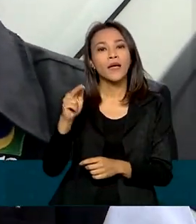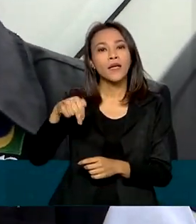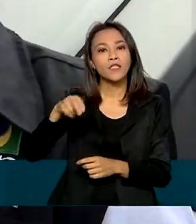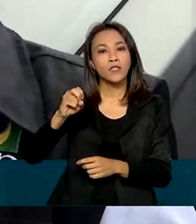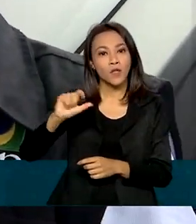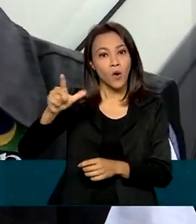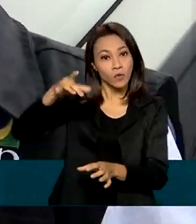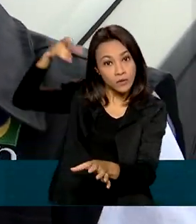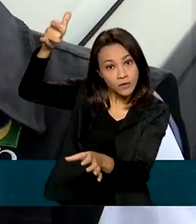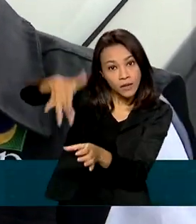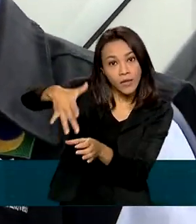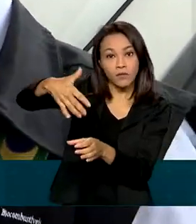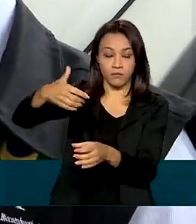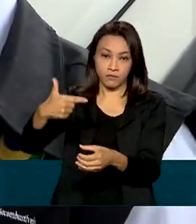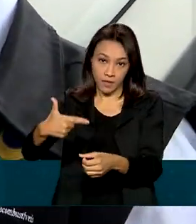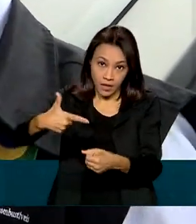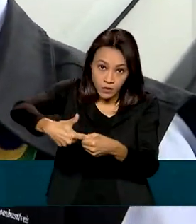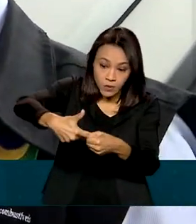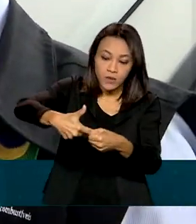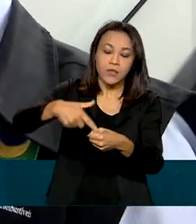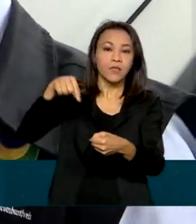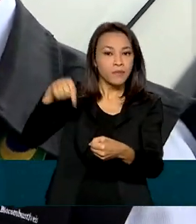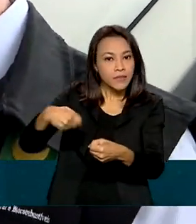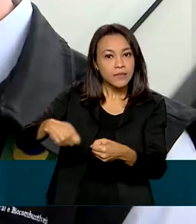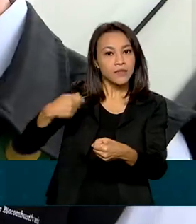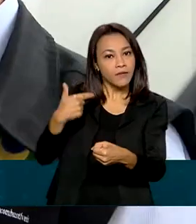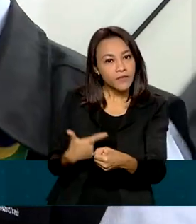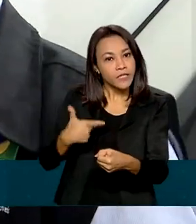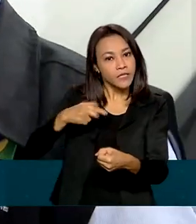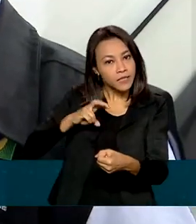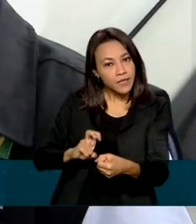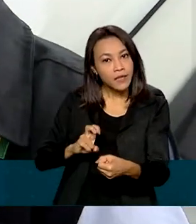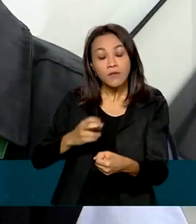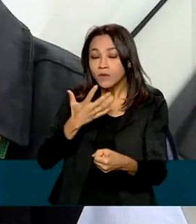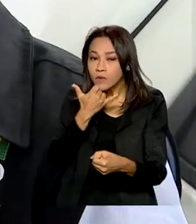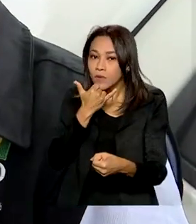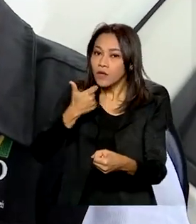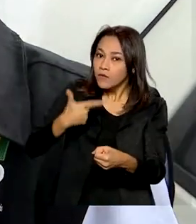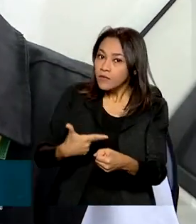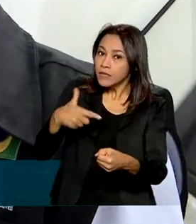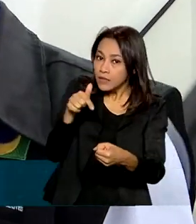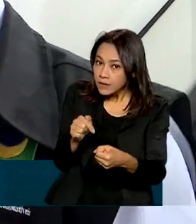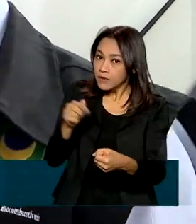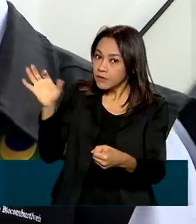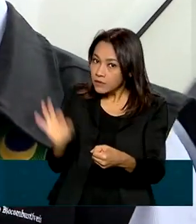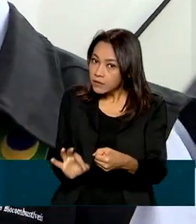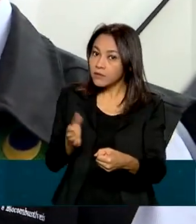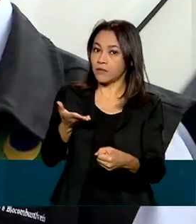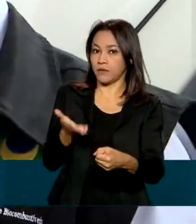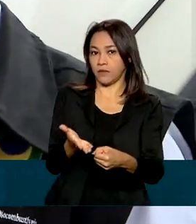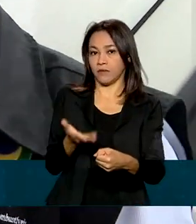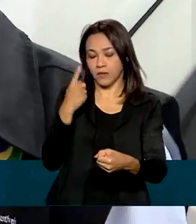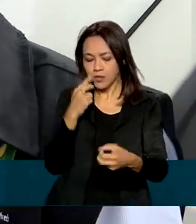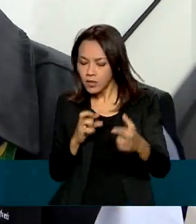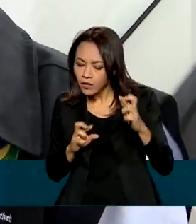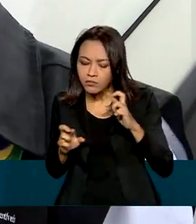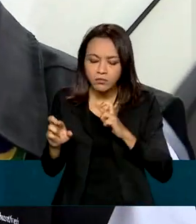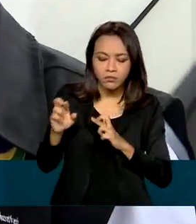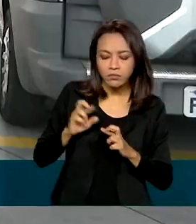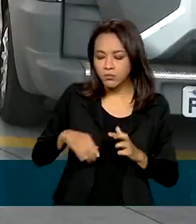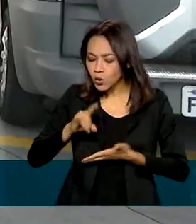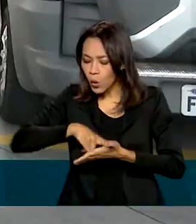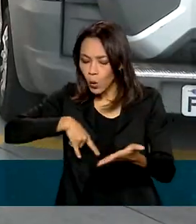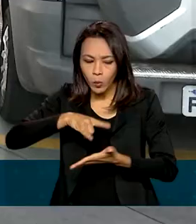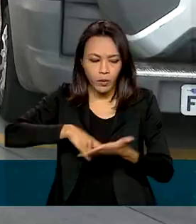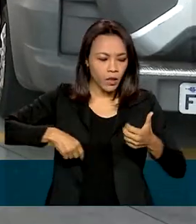que deve estar de acordo com a especificação em 27 por cento como a tolerância de mais ou menos um por cento Além disso fazemos a verificação